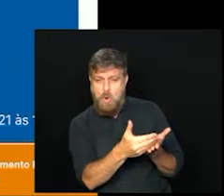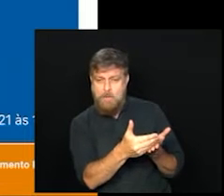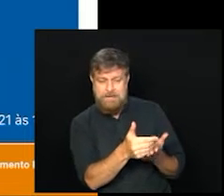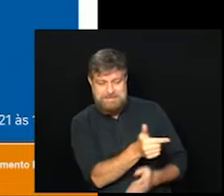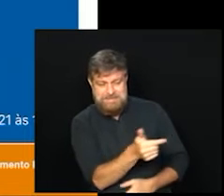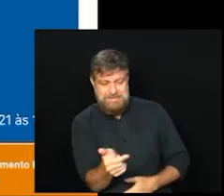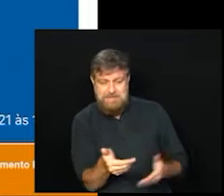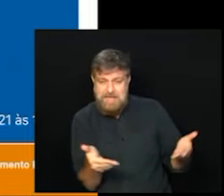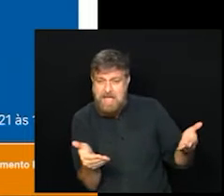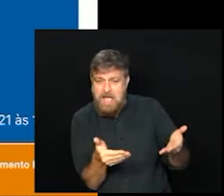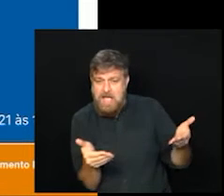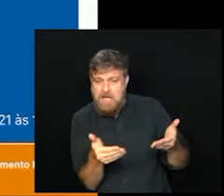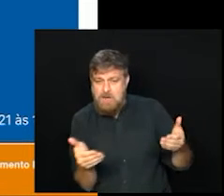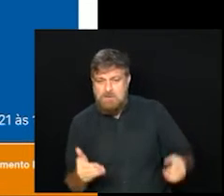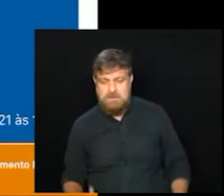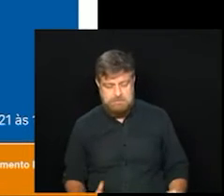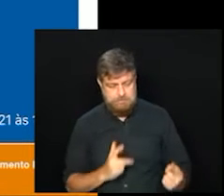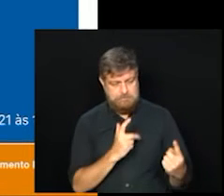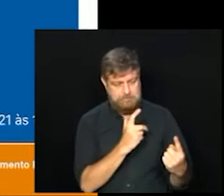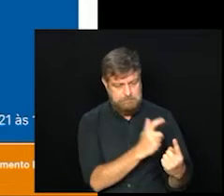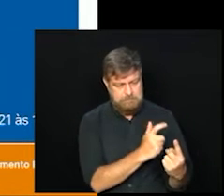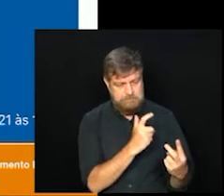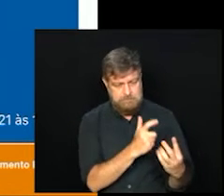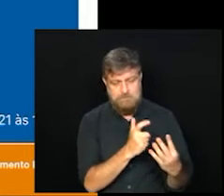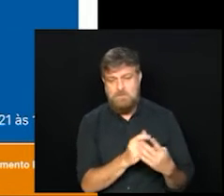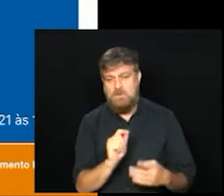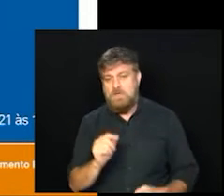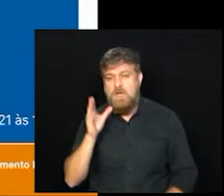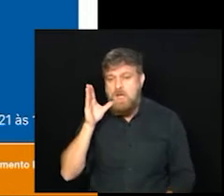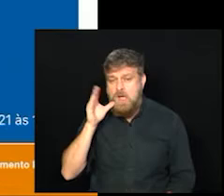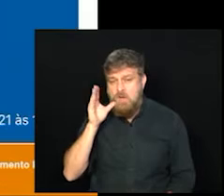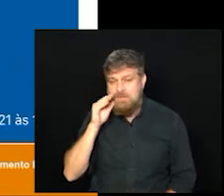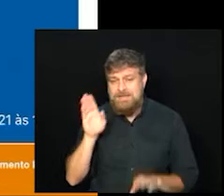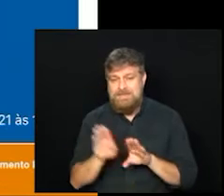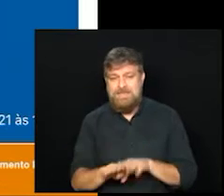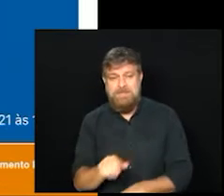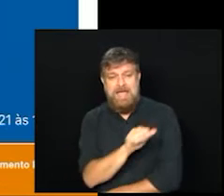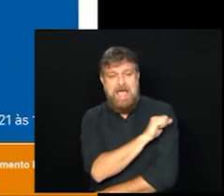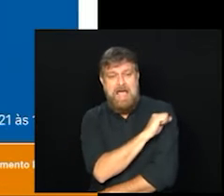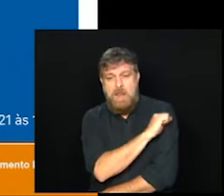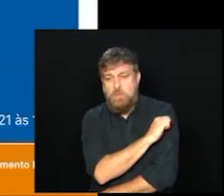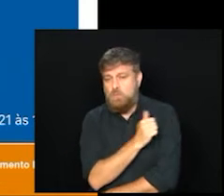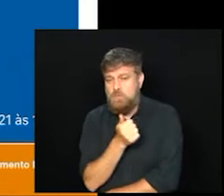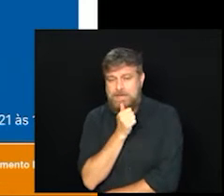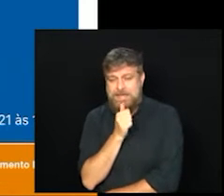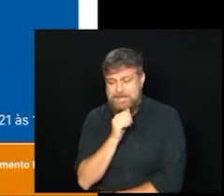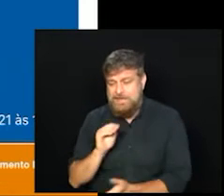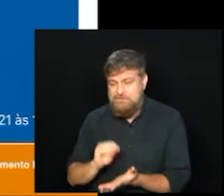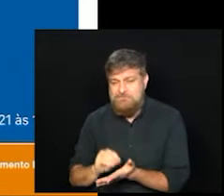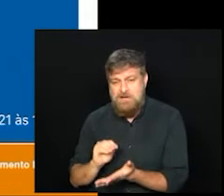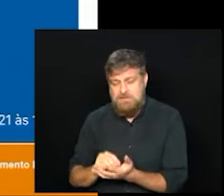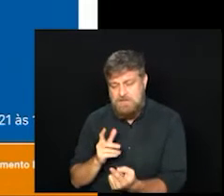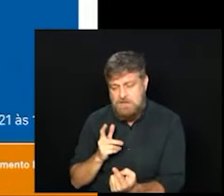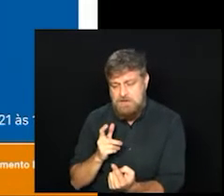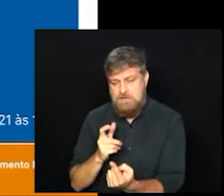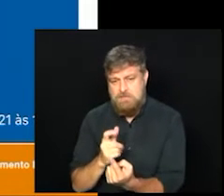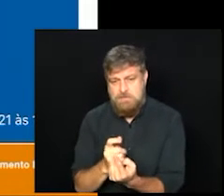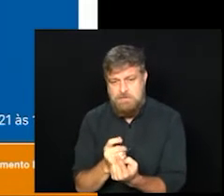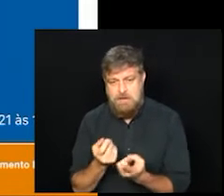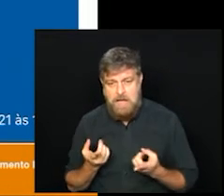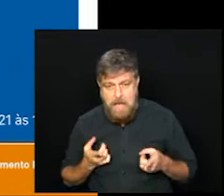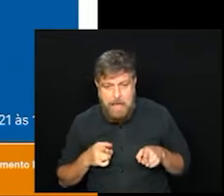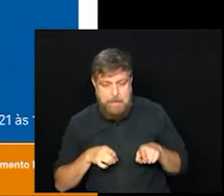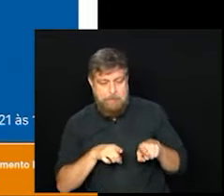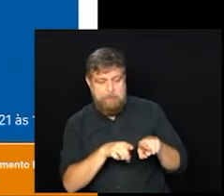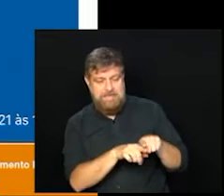semana a fazer a imunização de funcionários e estudantes que não foram imunizados ainda. É aquela parceria com